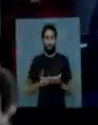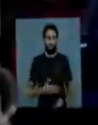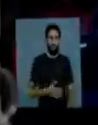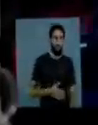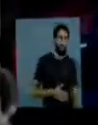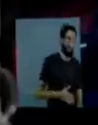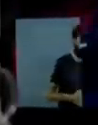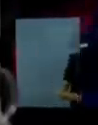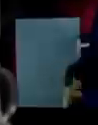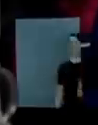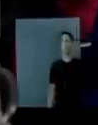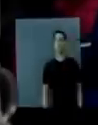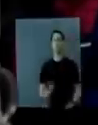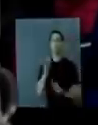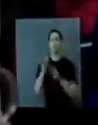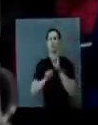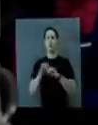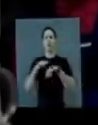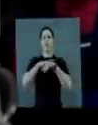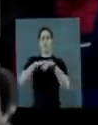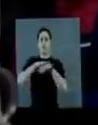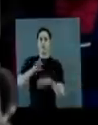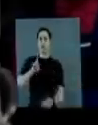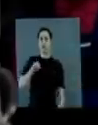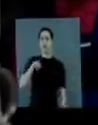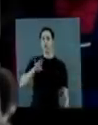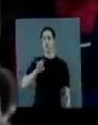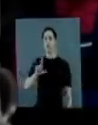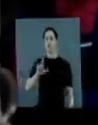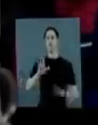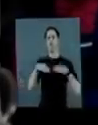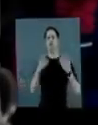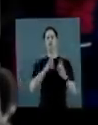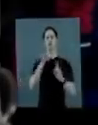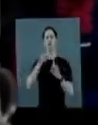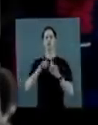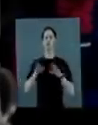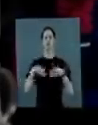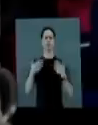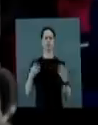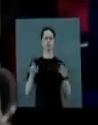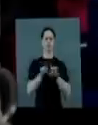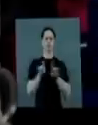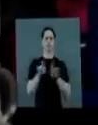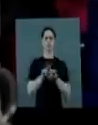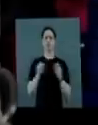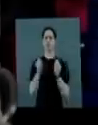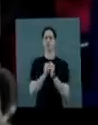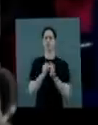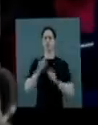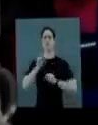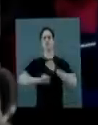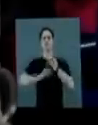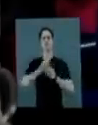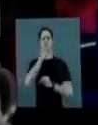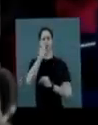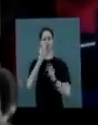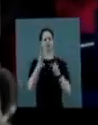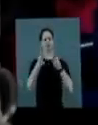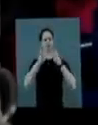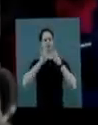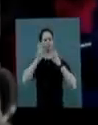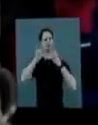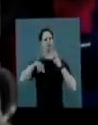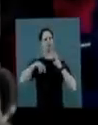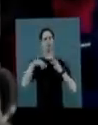Qual foi a conversa com Daniel Quais são as intenções e aí isso por incrível que pareça